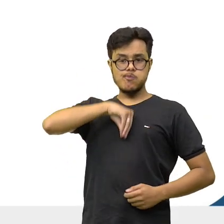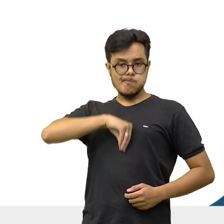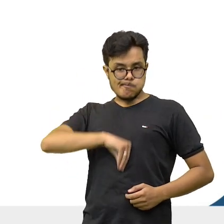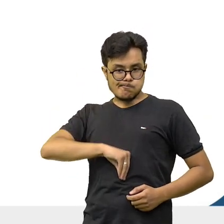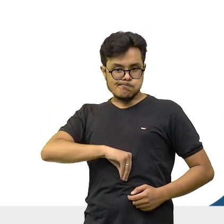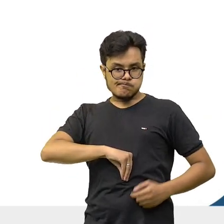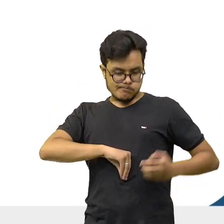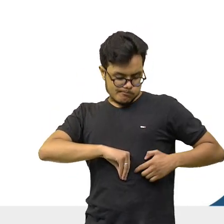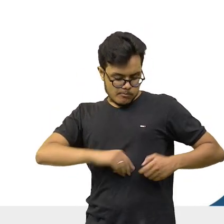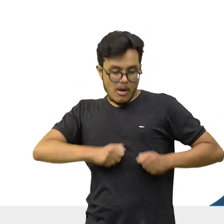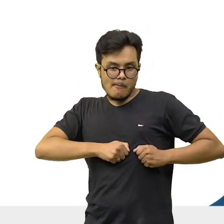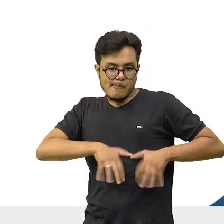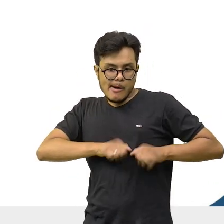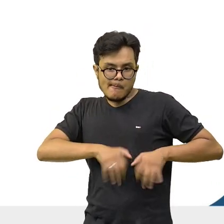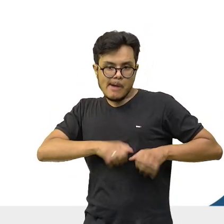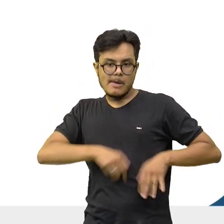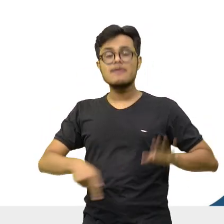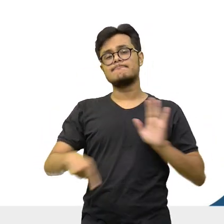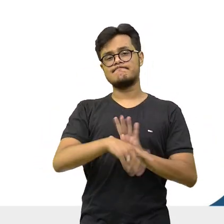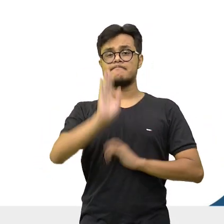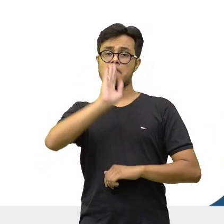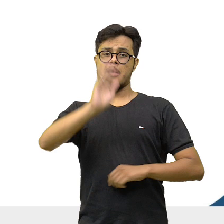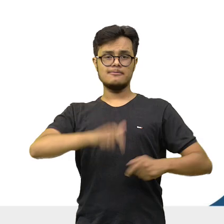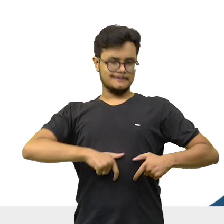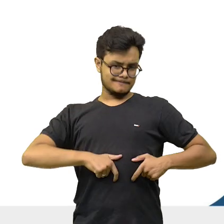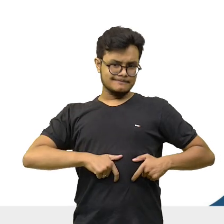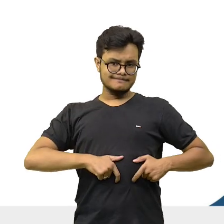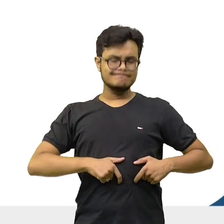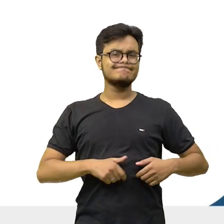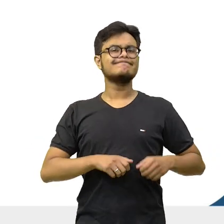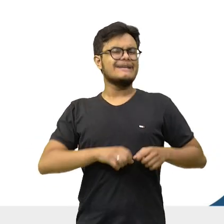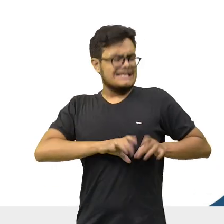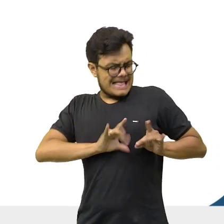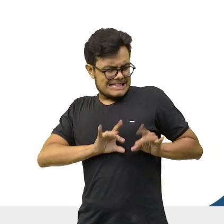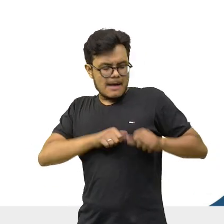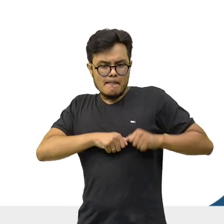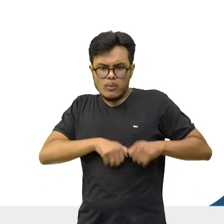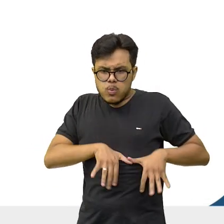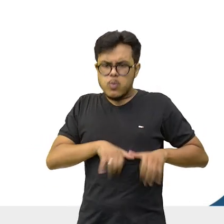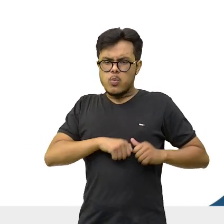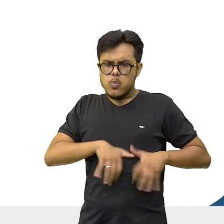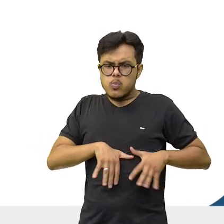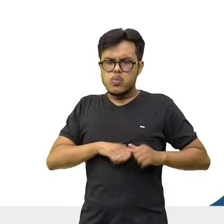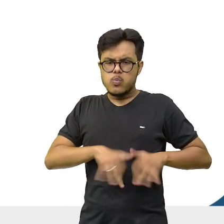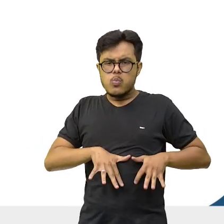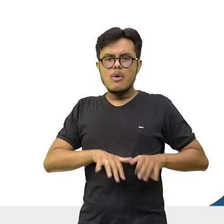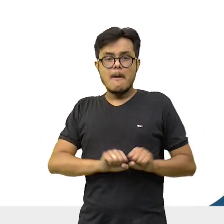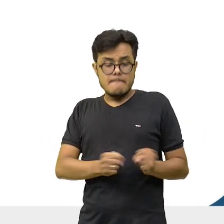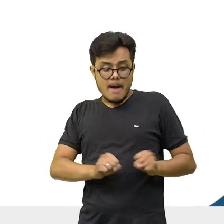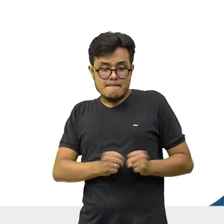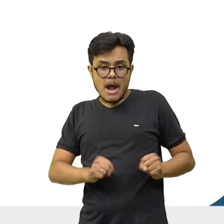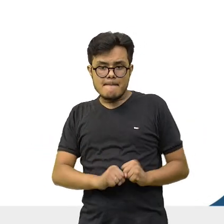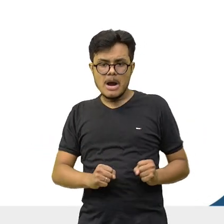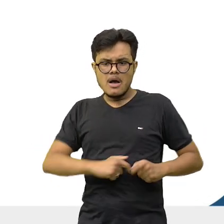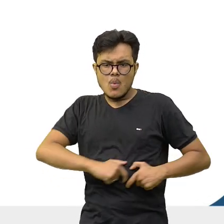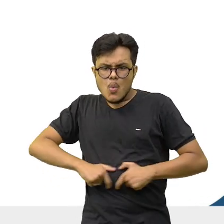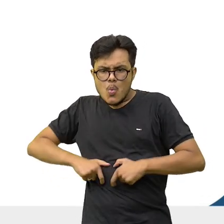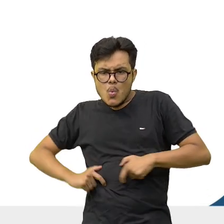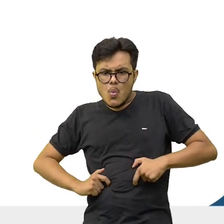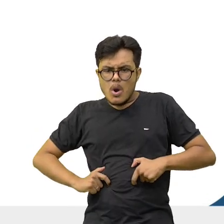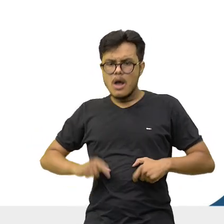duodeno, tudo graças ao seu pâncreas, que vai liberar o suco pancreático por essa parte